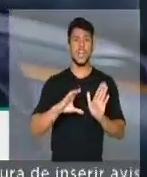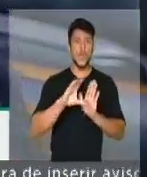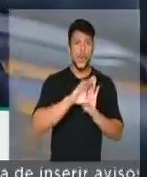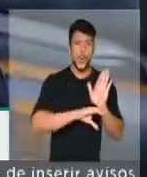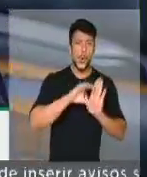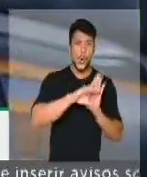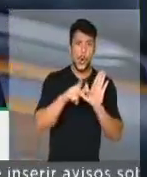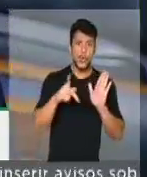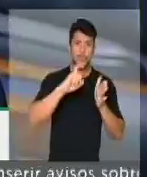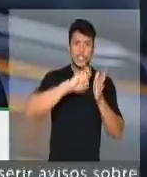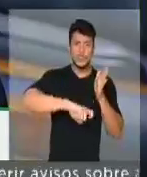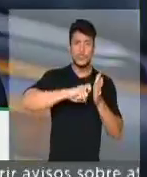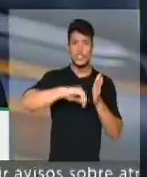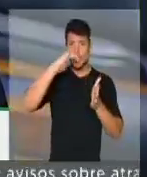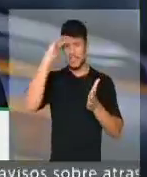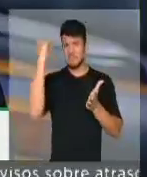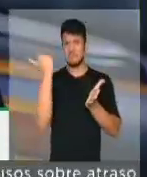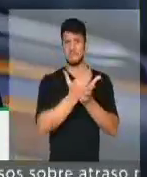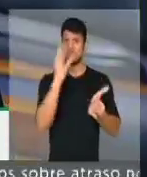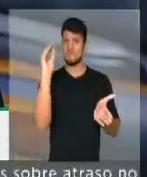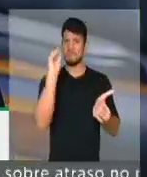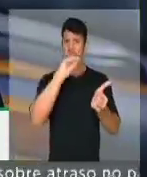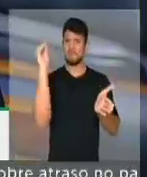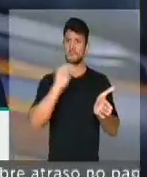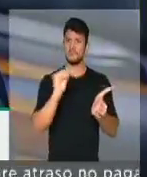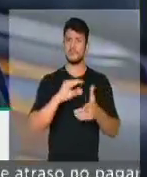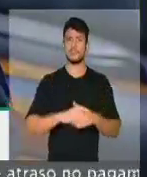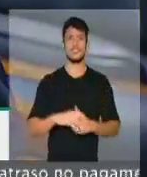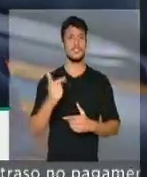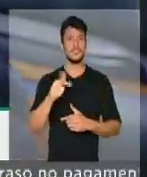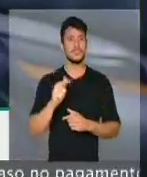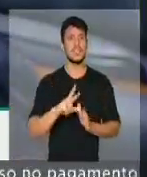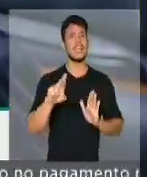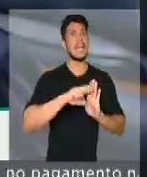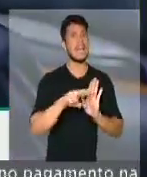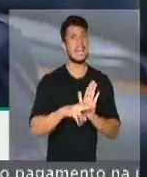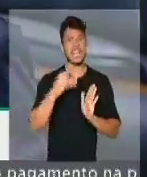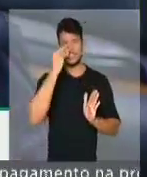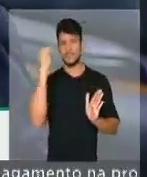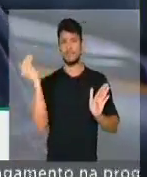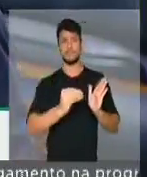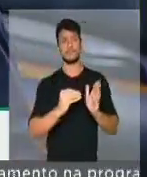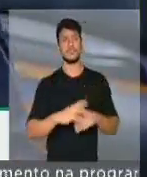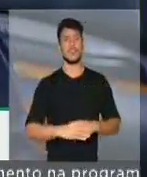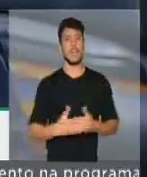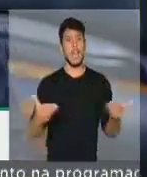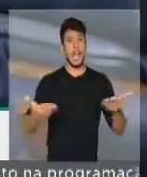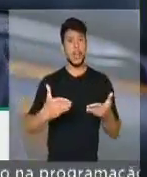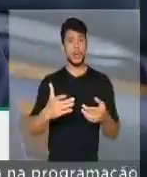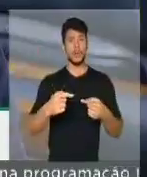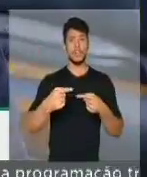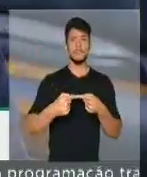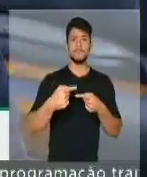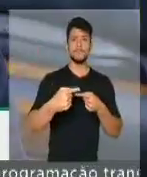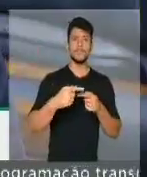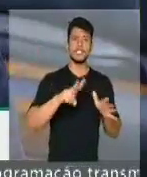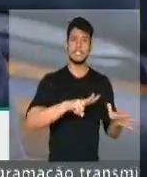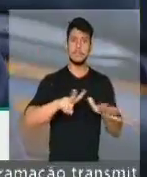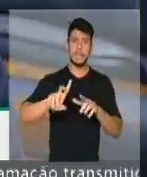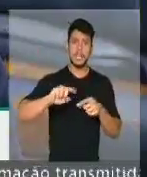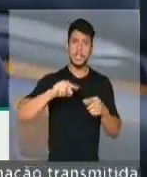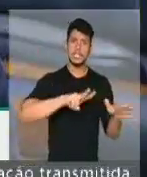Constituição Federal, não respeitando a regra nonagesimal. E agora, cada semana, constantemente